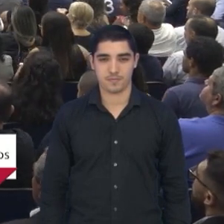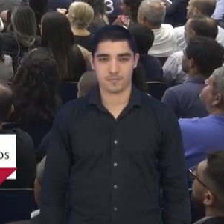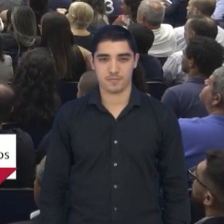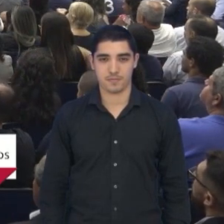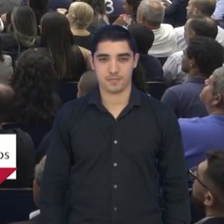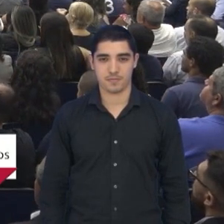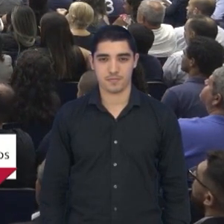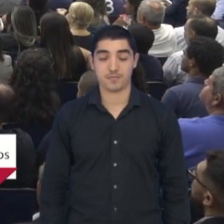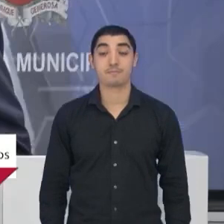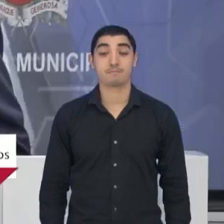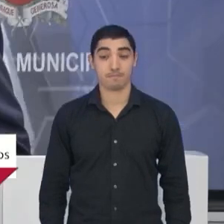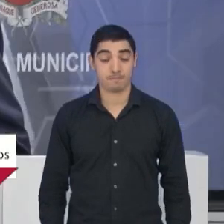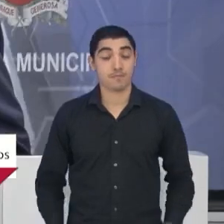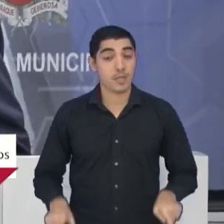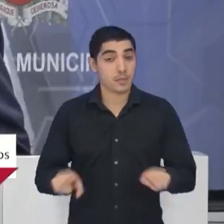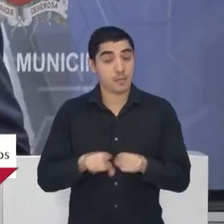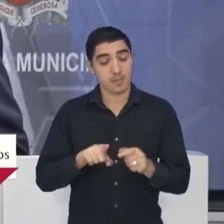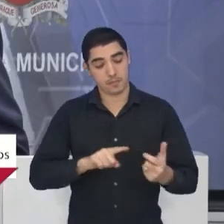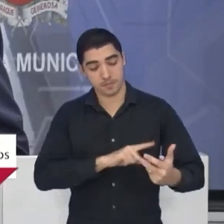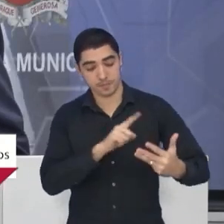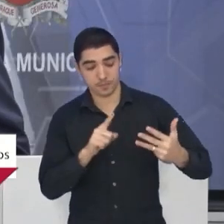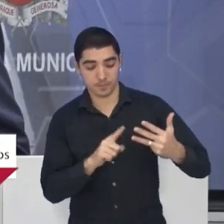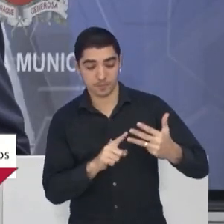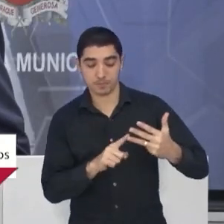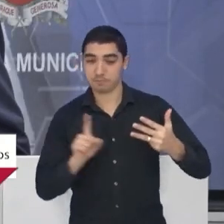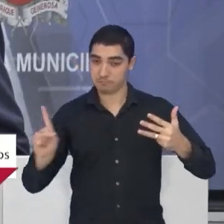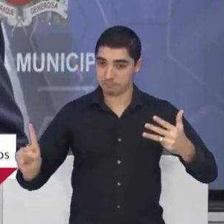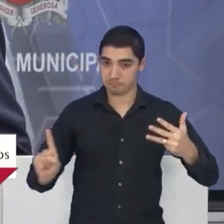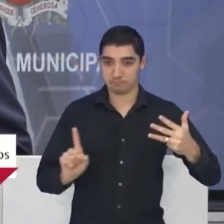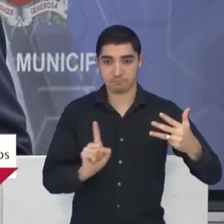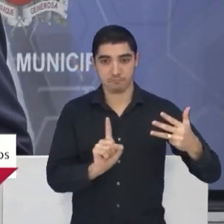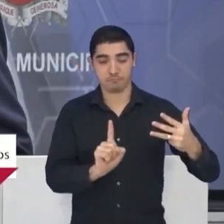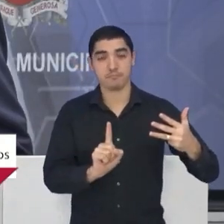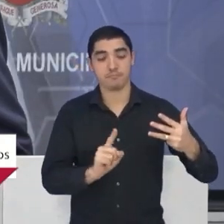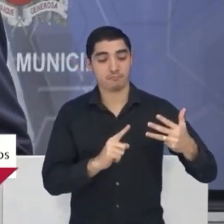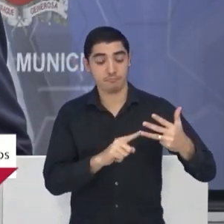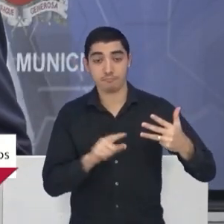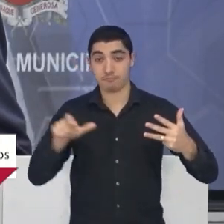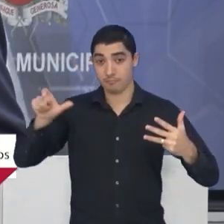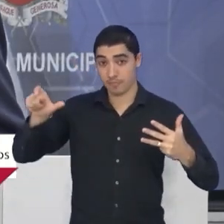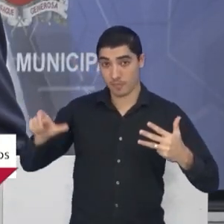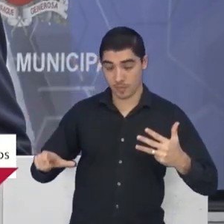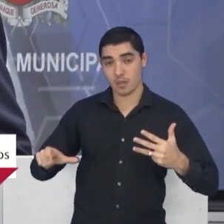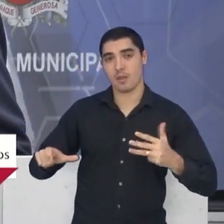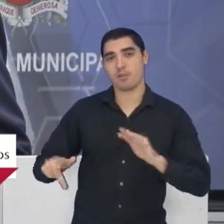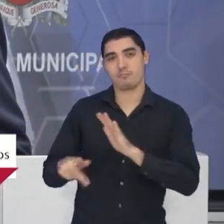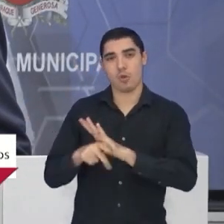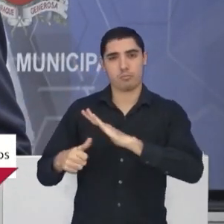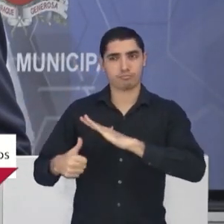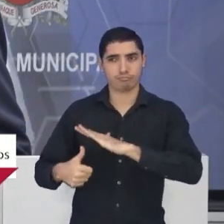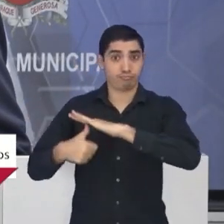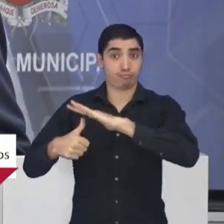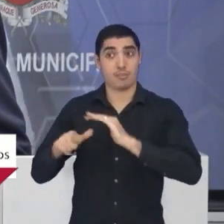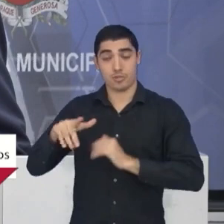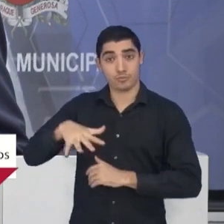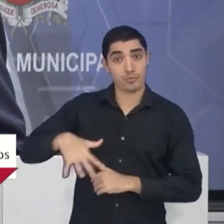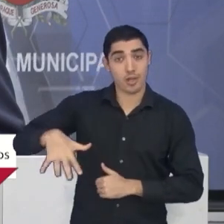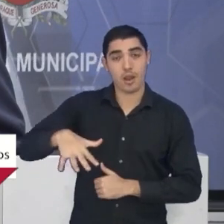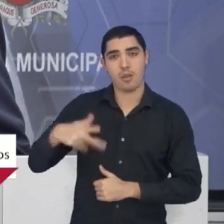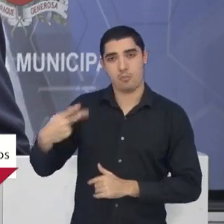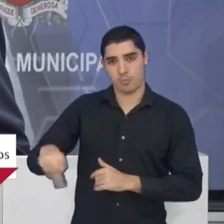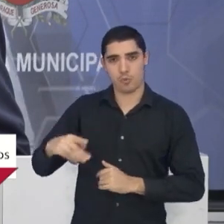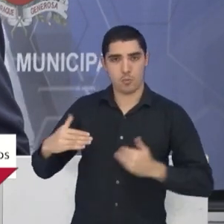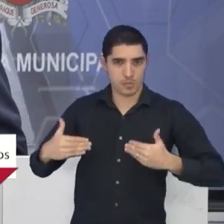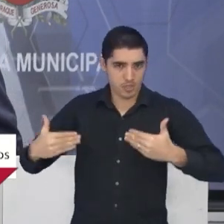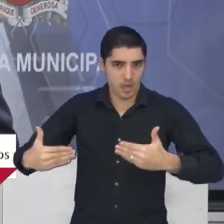Ferreira Também irá compor a nossa mesa de autoridades a procuradora geral do Ministério Público de contas D